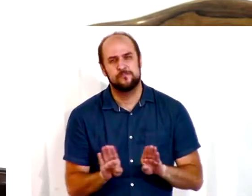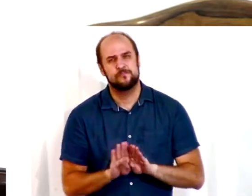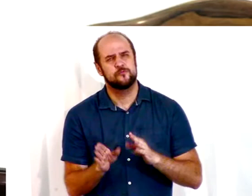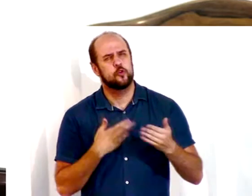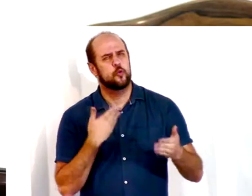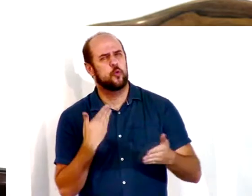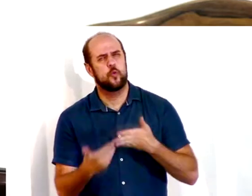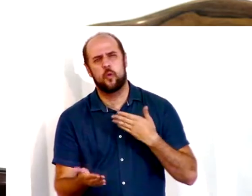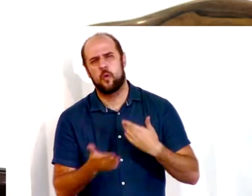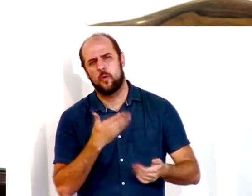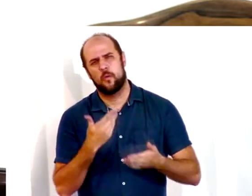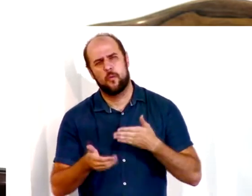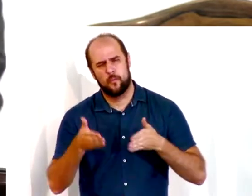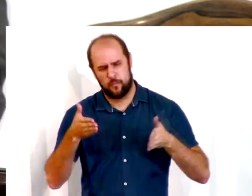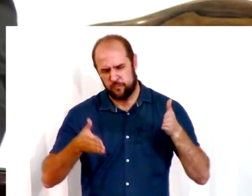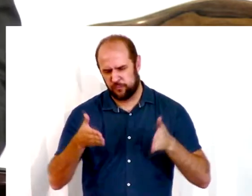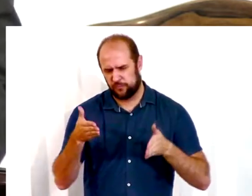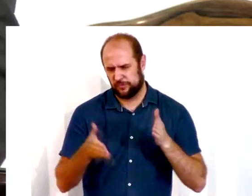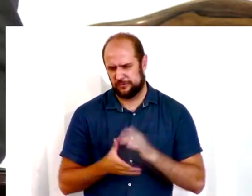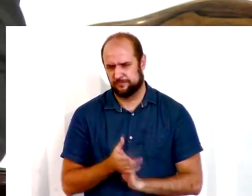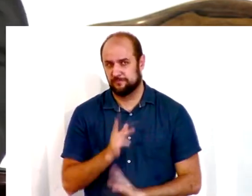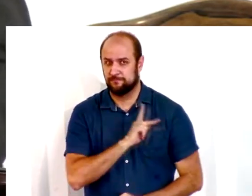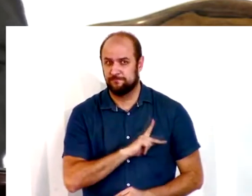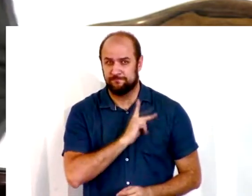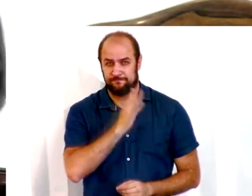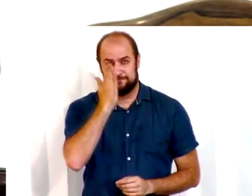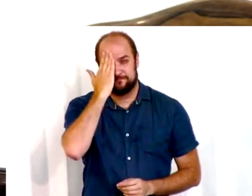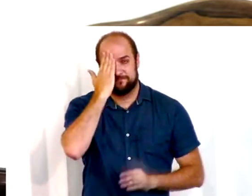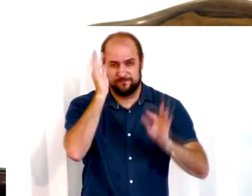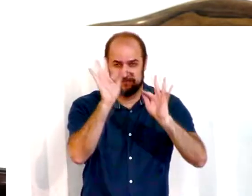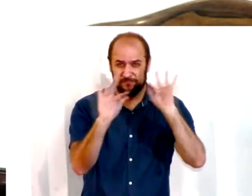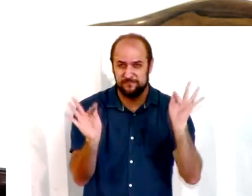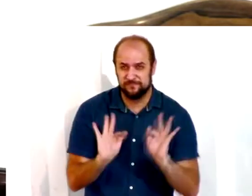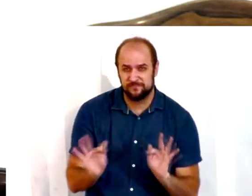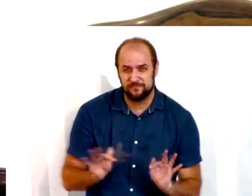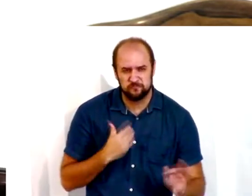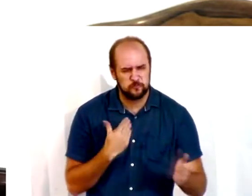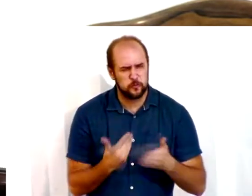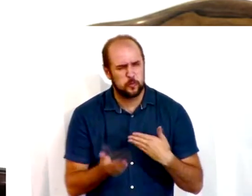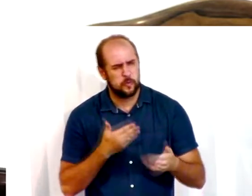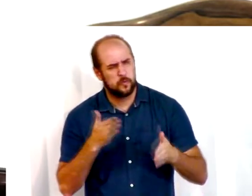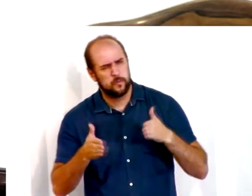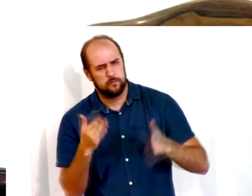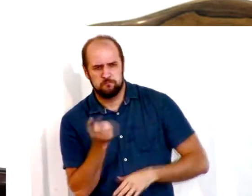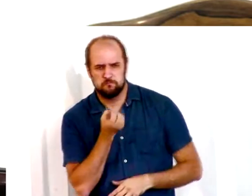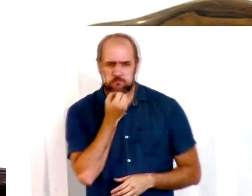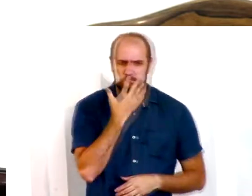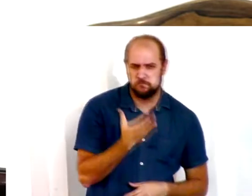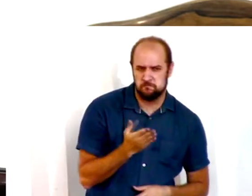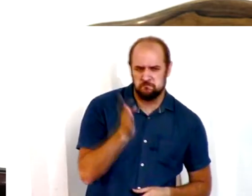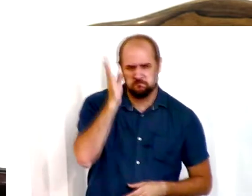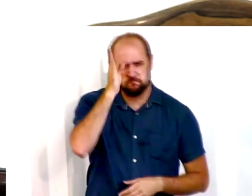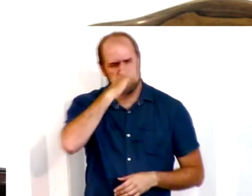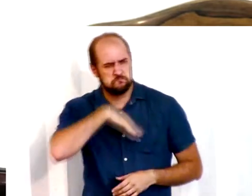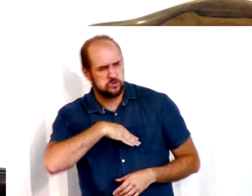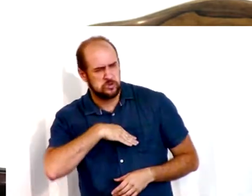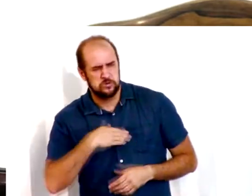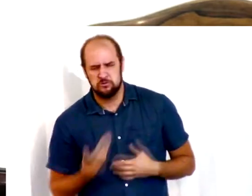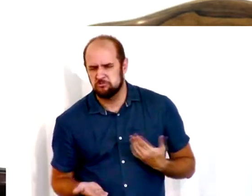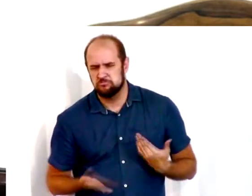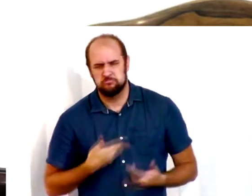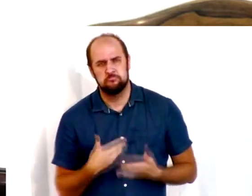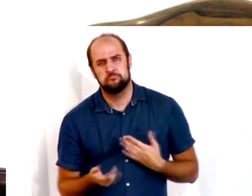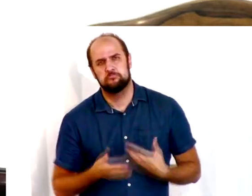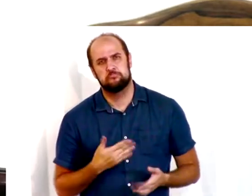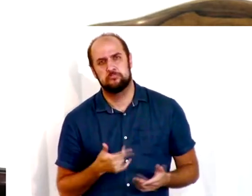e qualquer situação. Paulo sabe estar contente em momentos bons, em momentos ruins. O